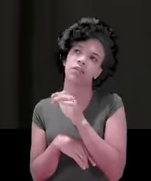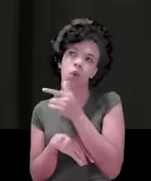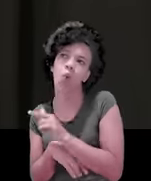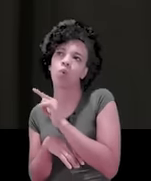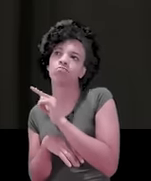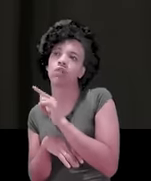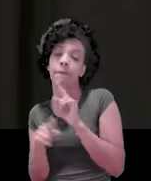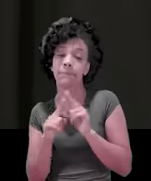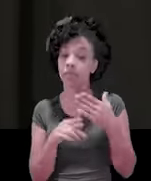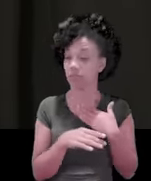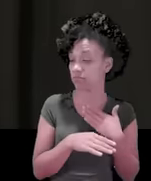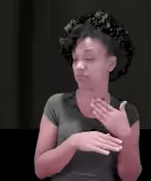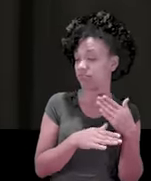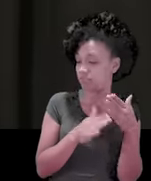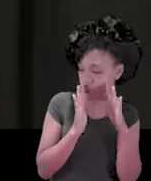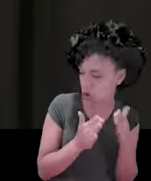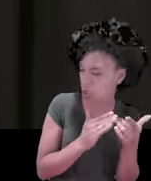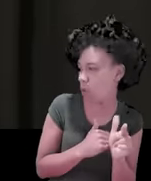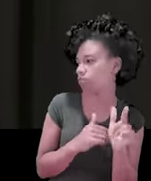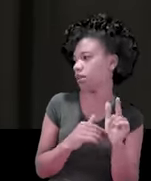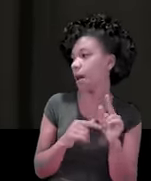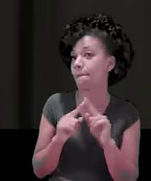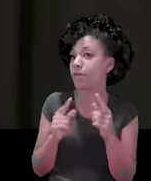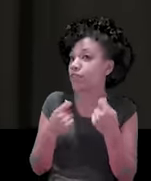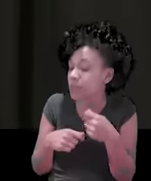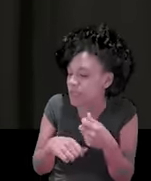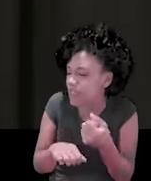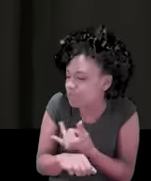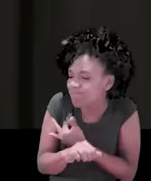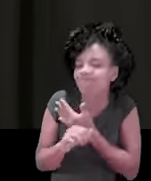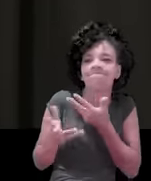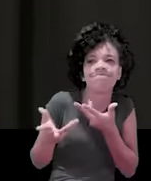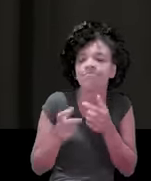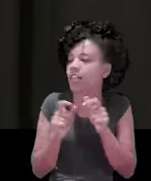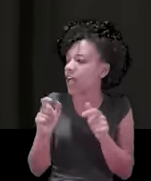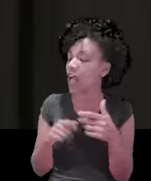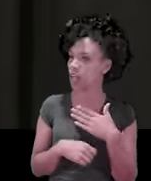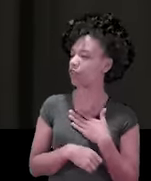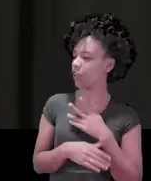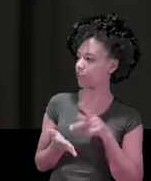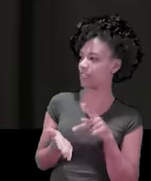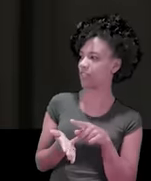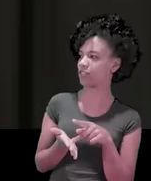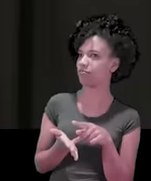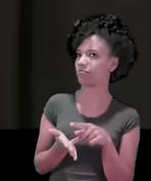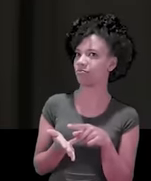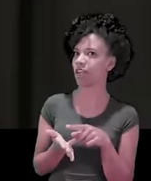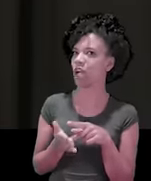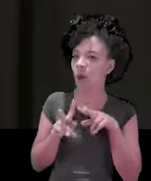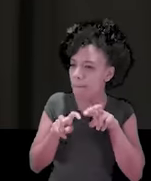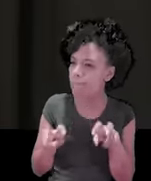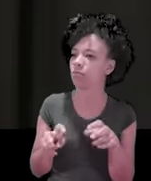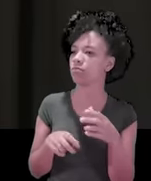mais cara eu acho que você é um dos caras que mais inspirou na vida eu tava falando para você o cabo ligado de verdade eu sou um cara que empurra